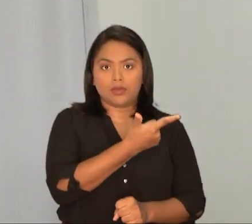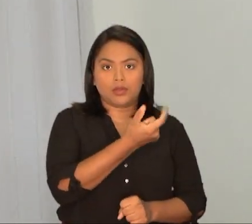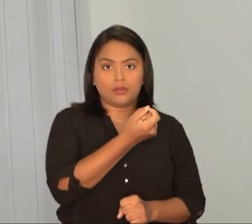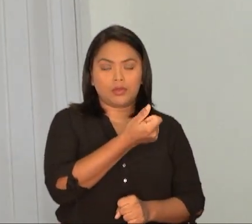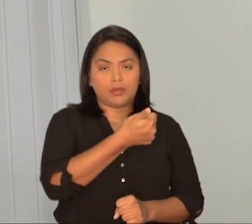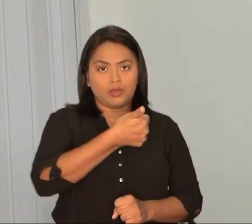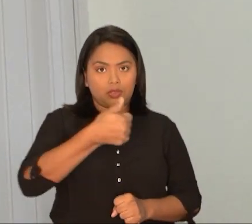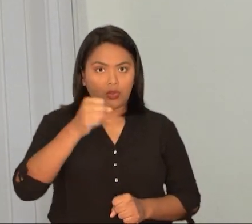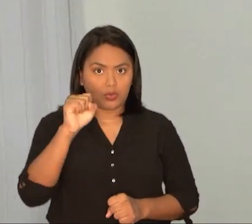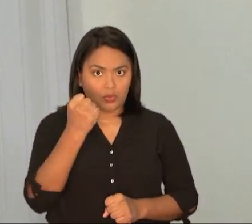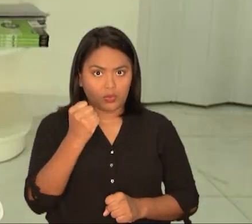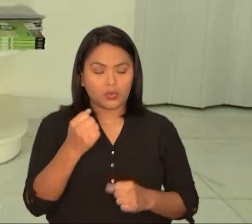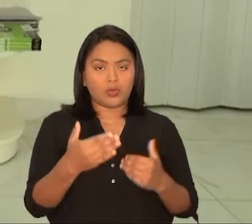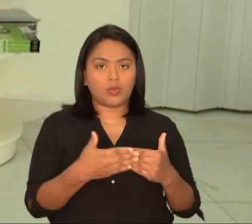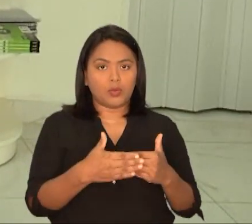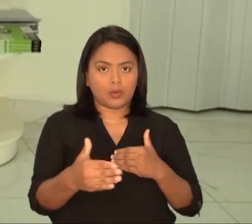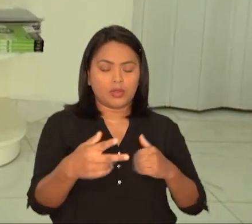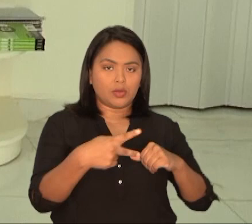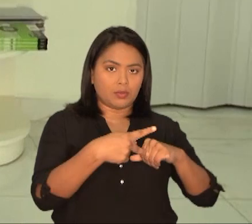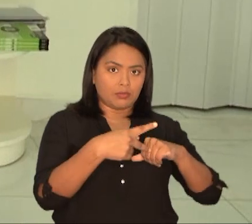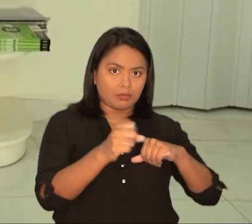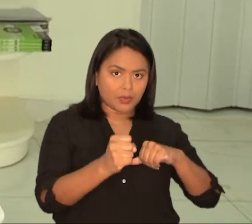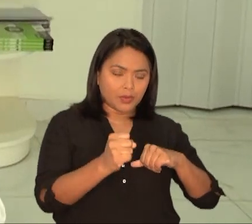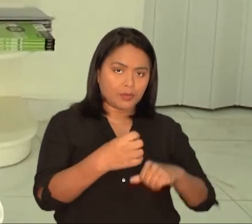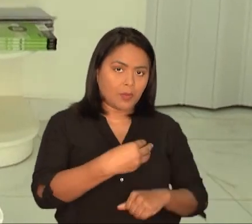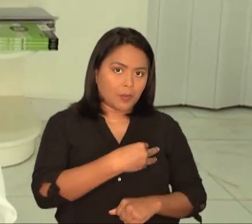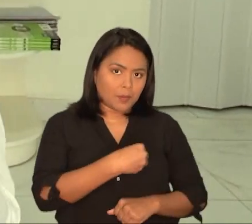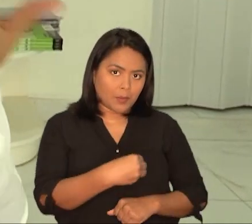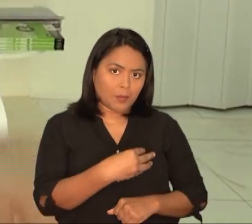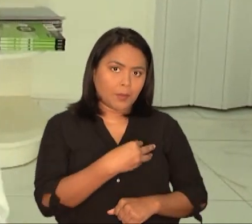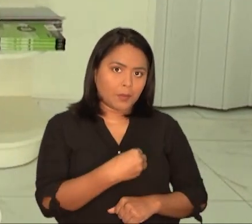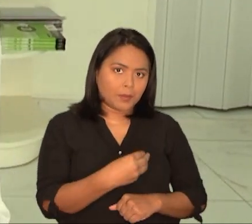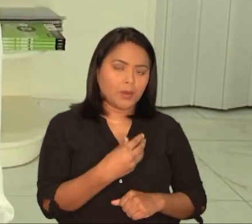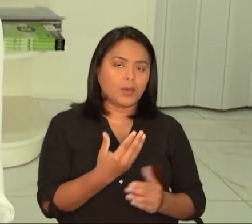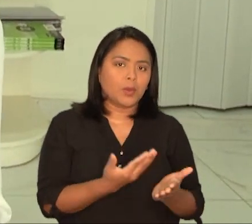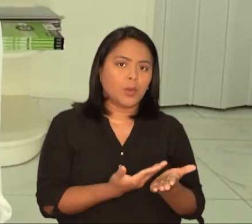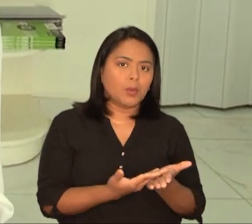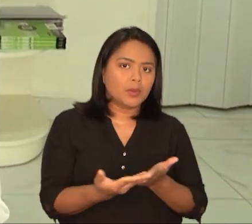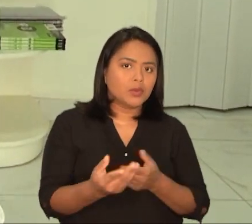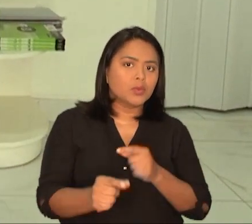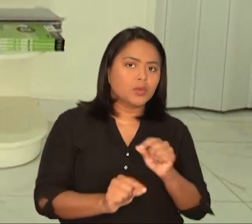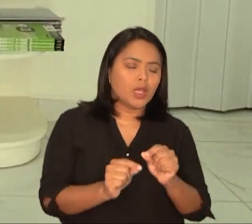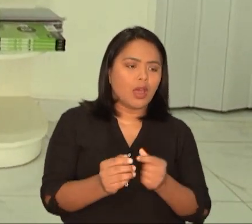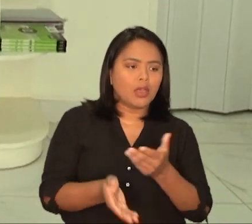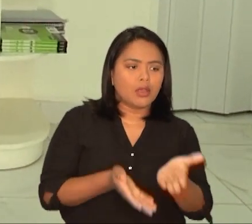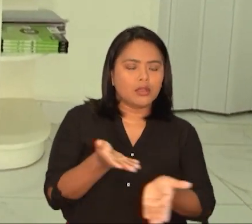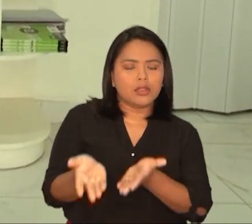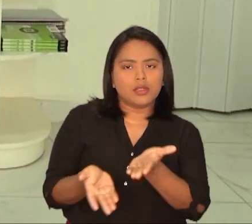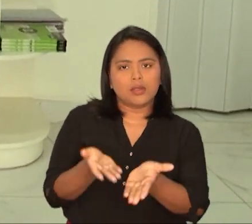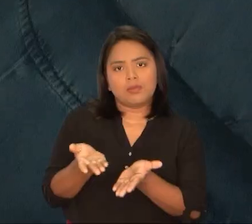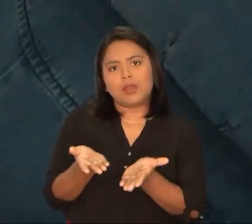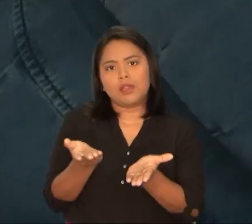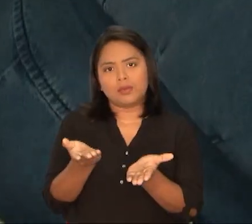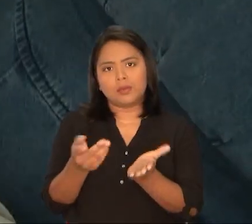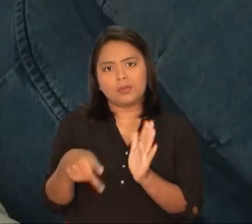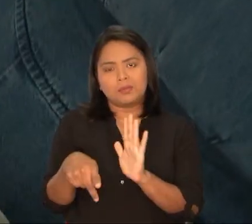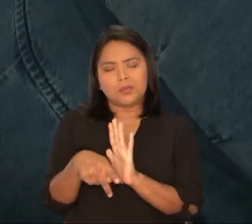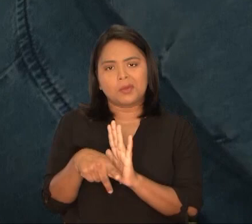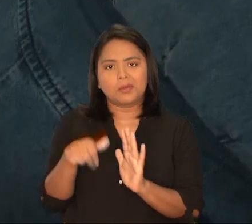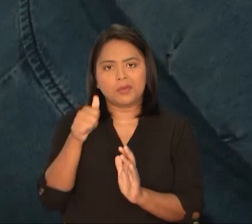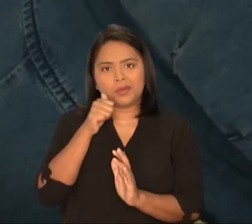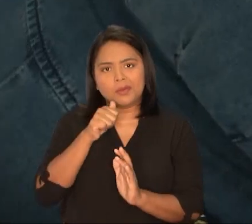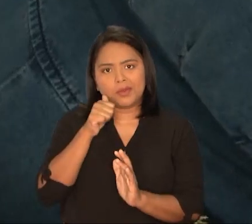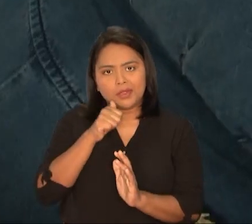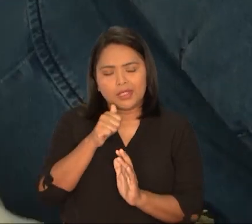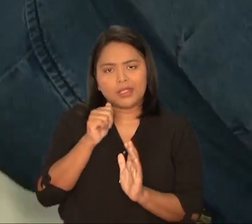seu aperfeiçoamento em aleitamento materno, iniciando a sua atuação como consultora materno-infantil em 2019, prestando